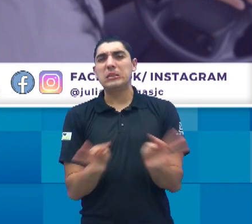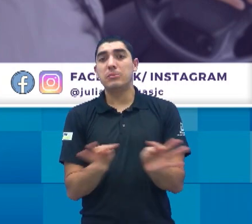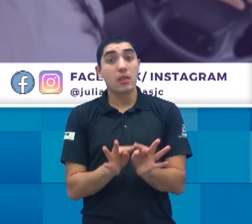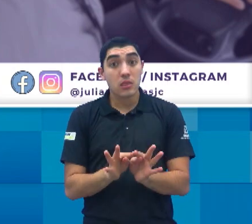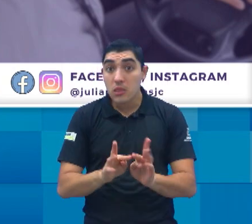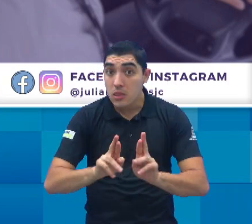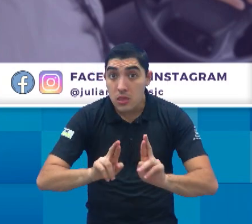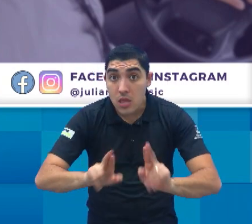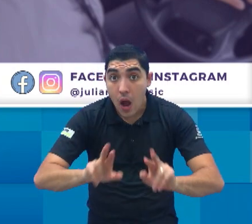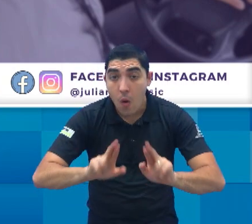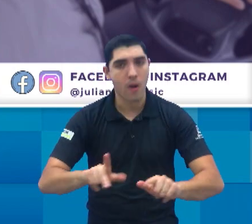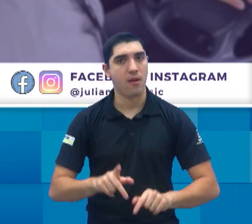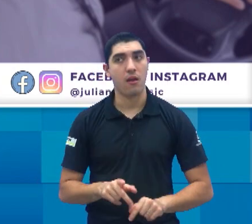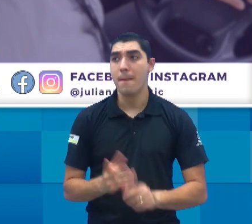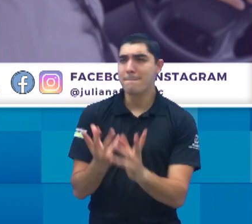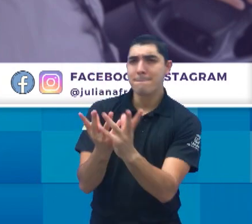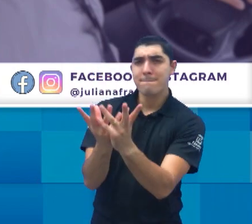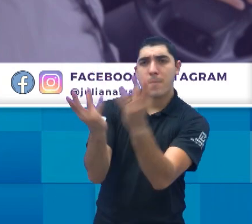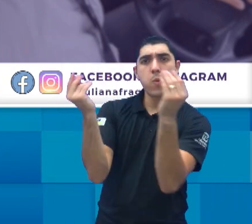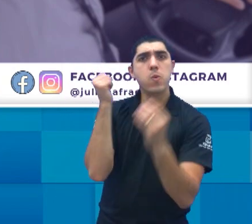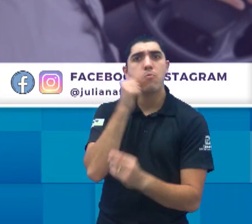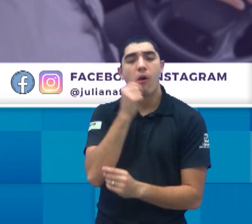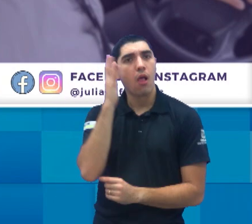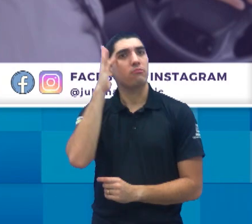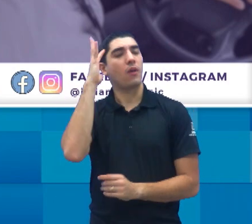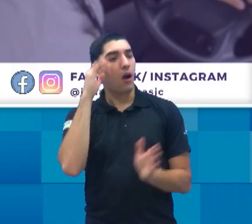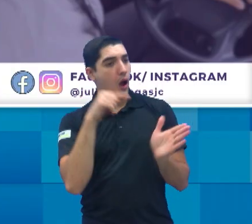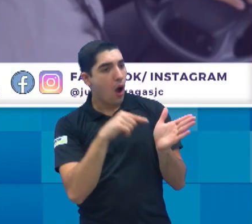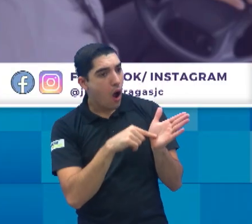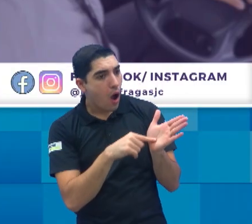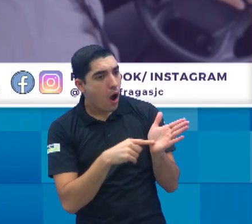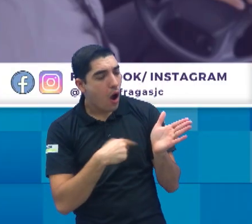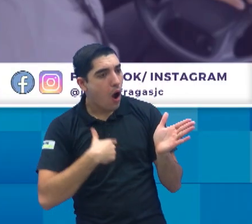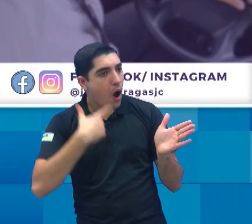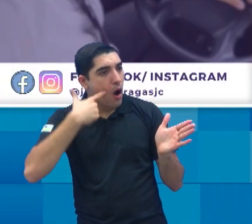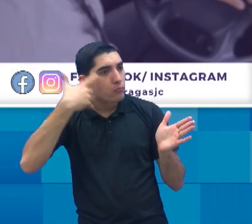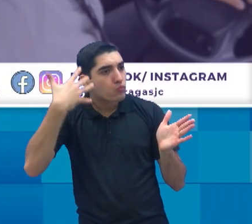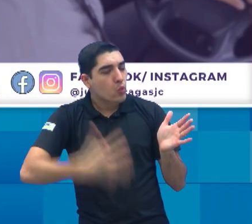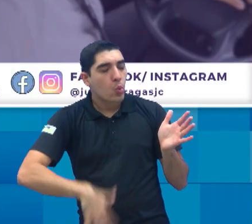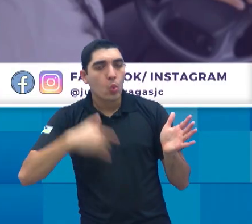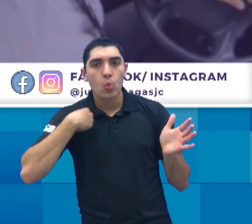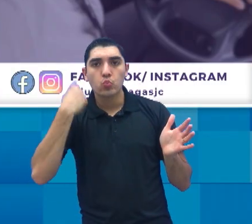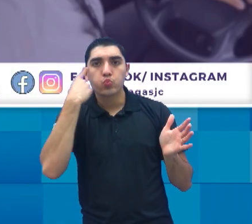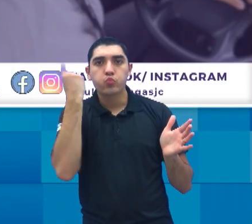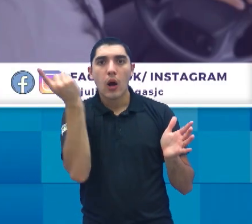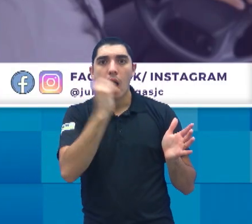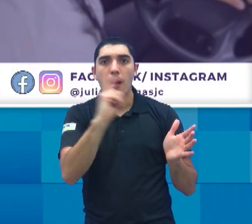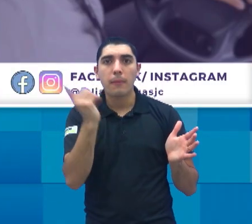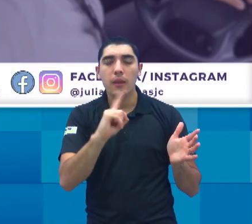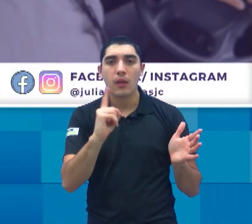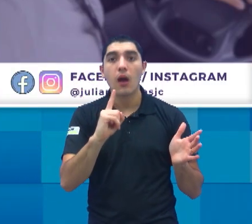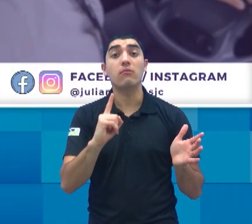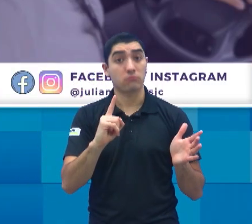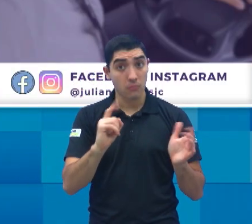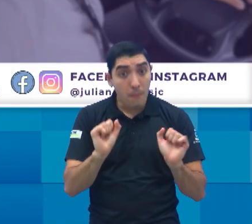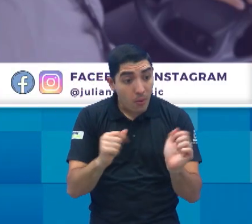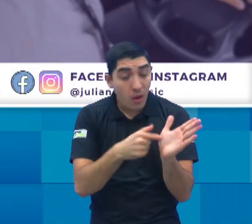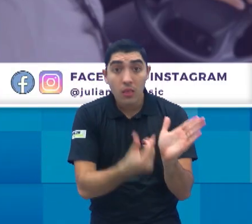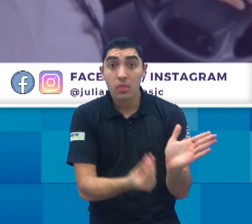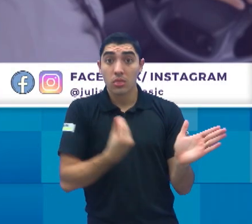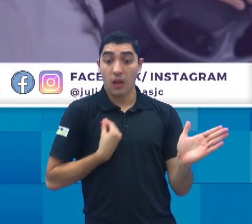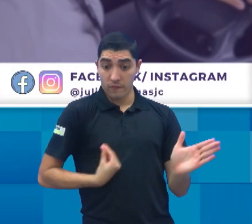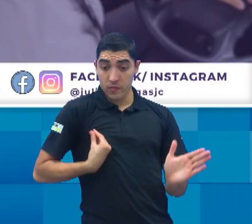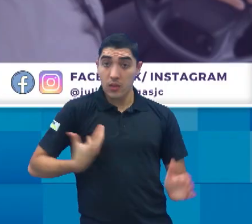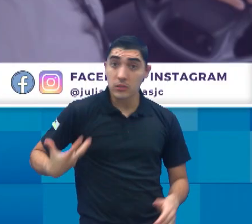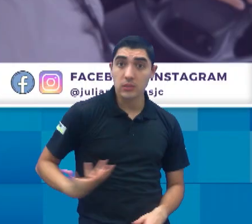muitas mulheres pode ser o primeiro contato com uma informação que salva vidas. Pode ser ali que ela descubra que está vivendo